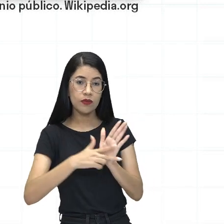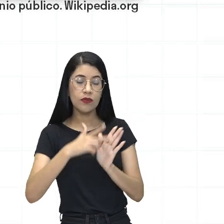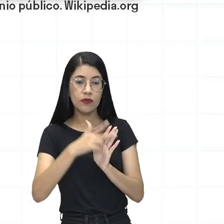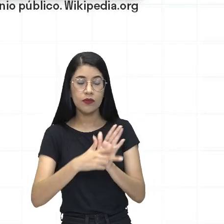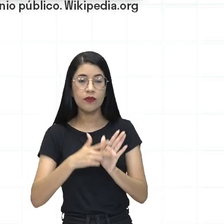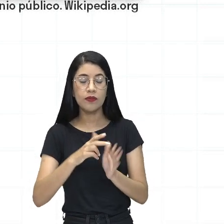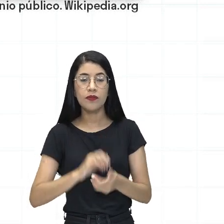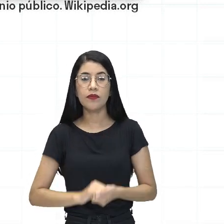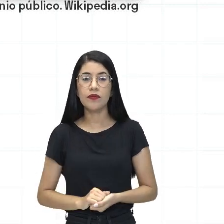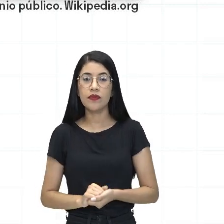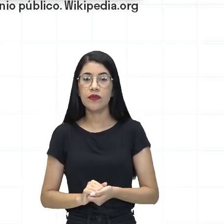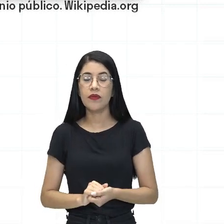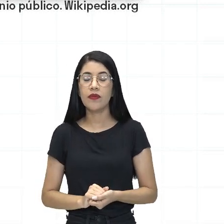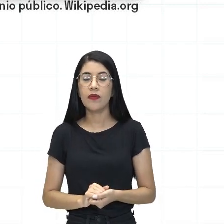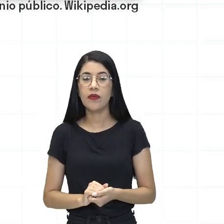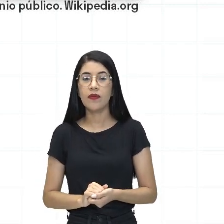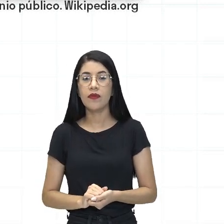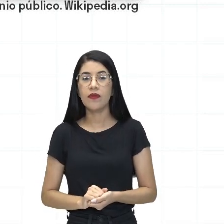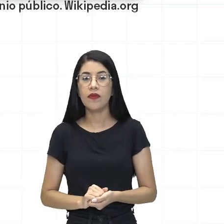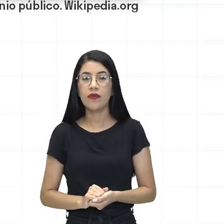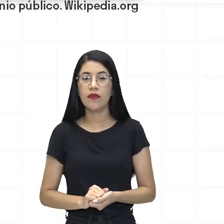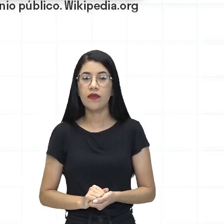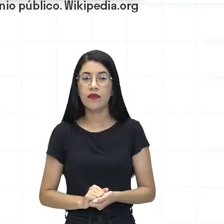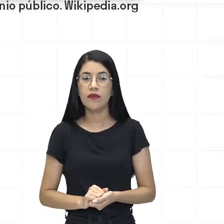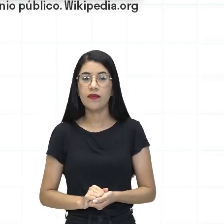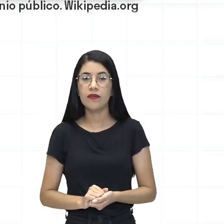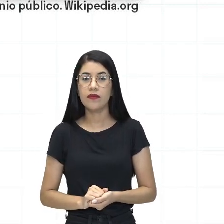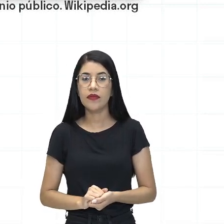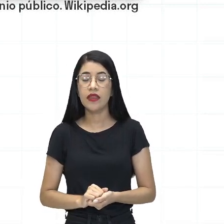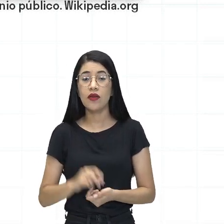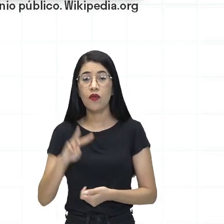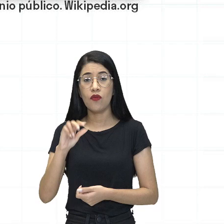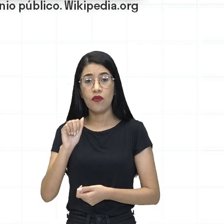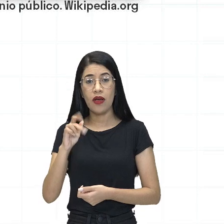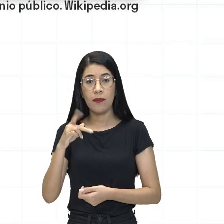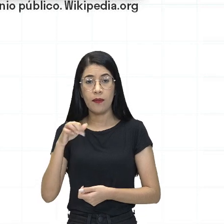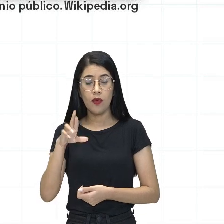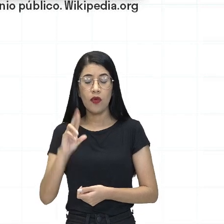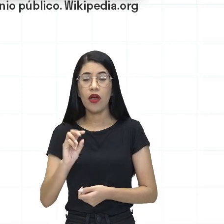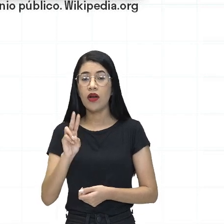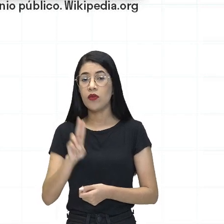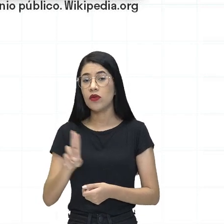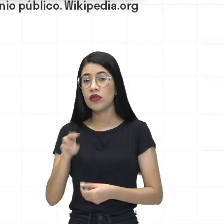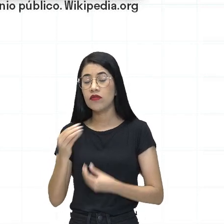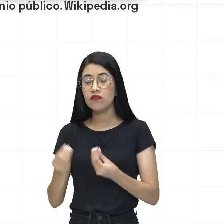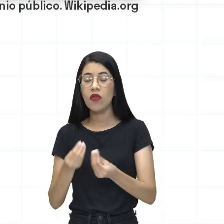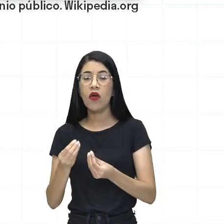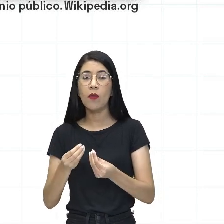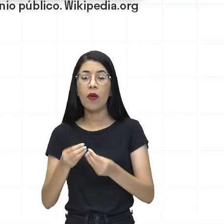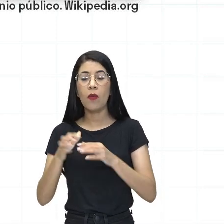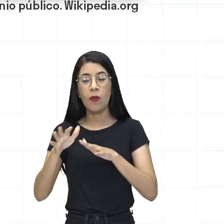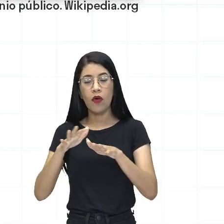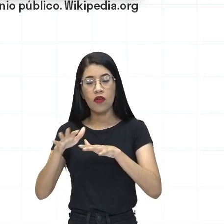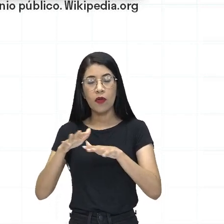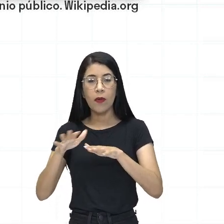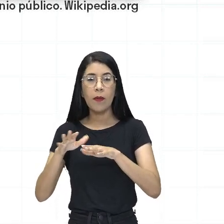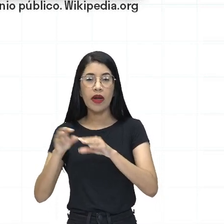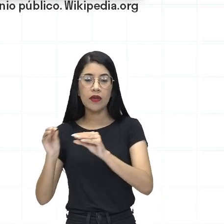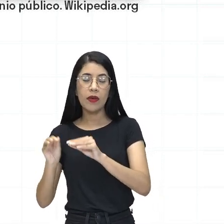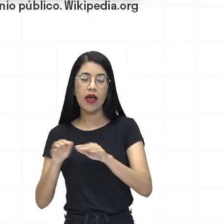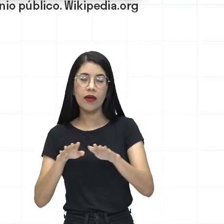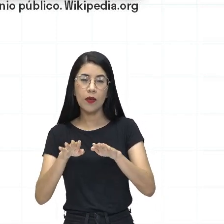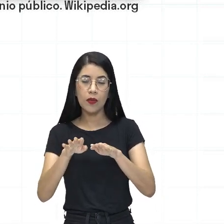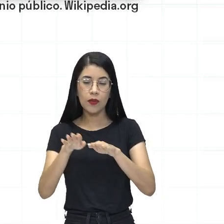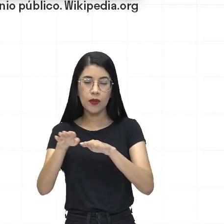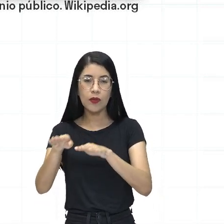Então, o conceito do vapor, do uso do vapor para o deslocamento ainda era utilizado nas